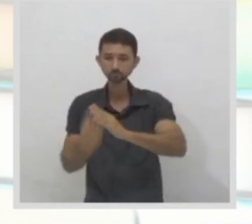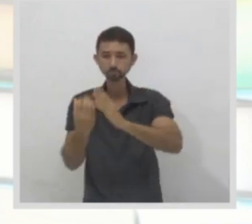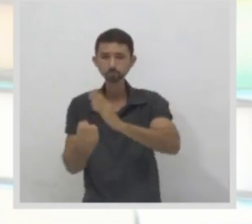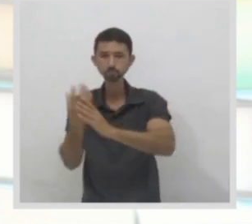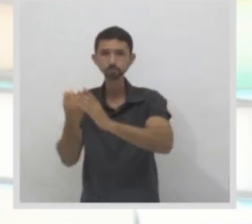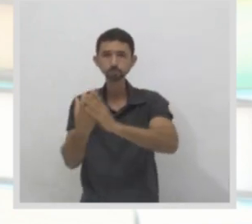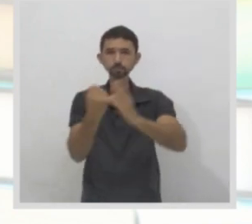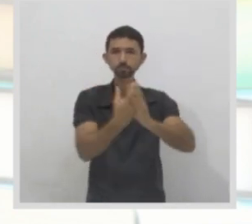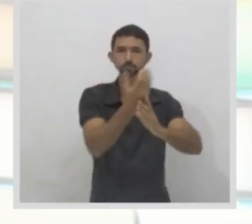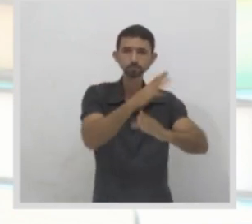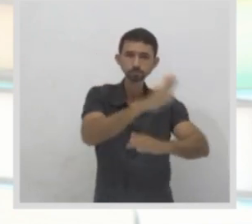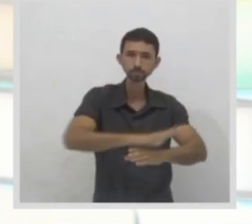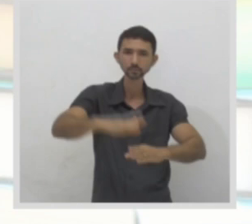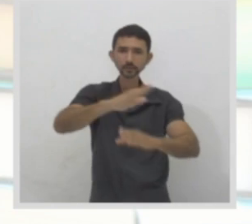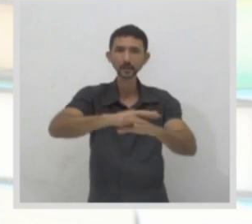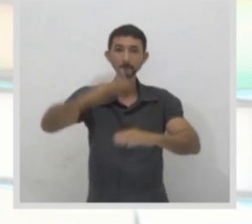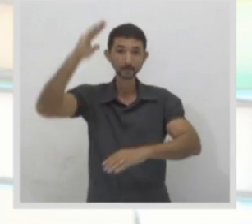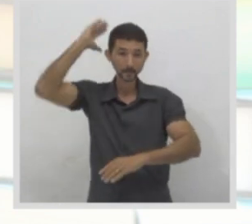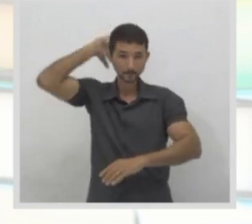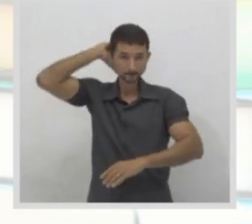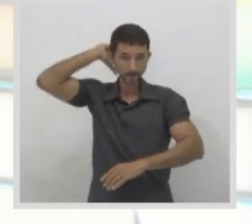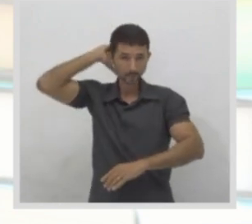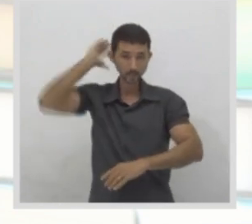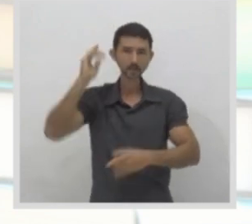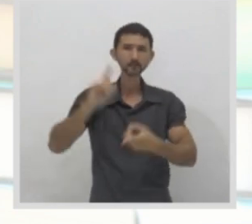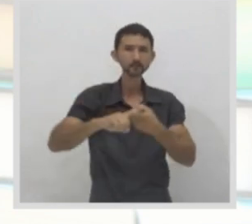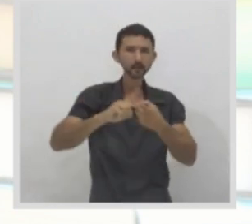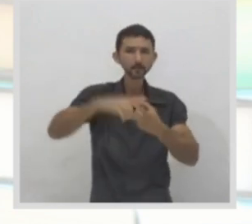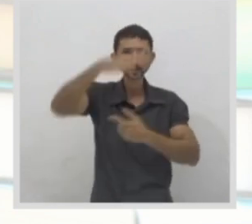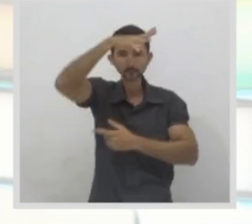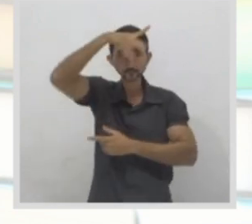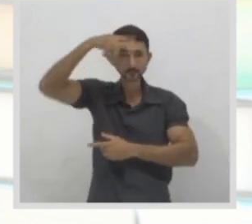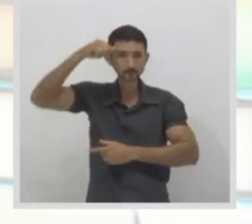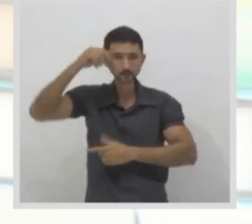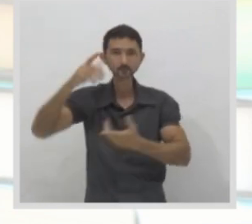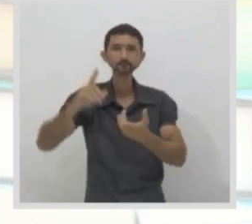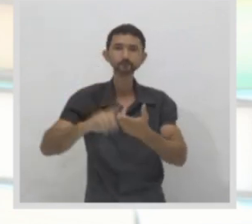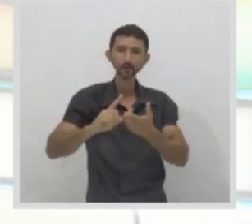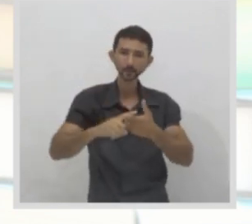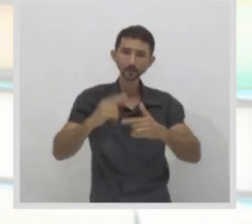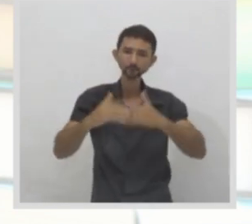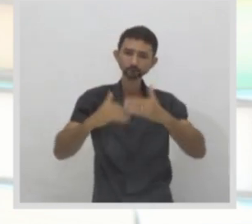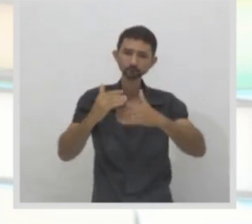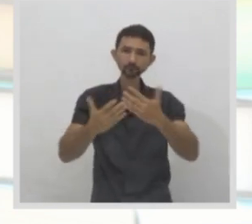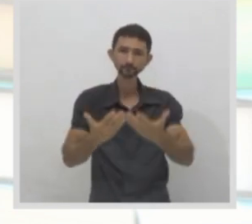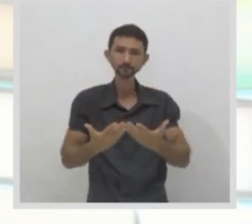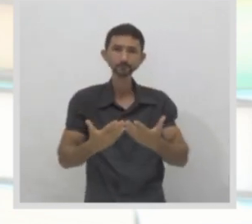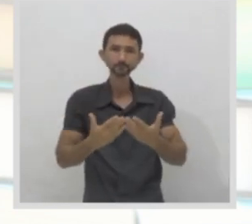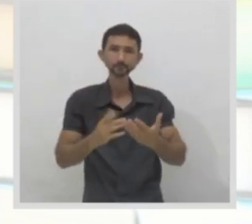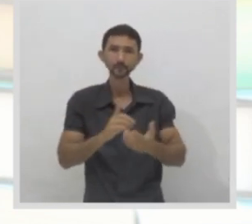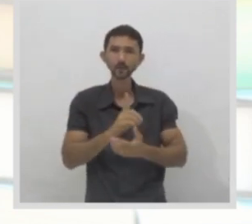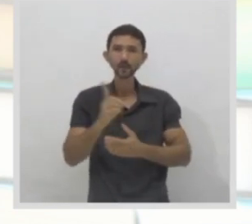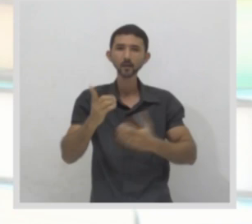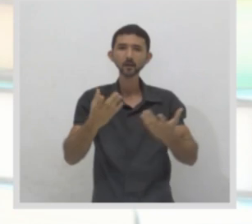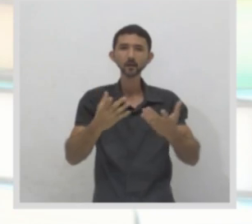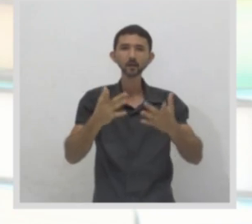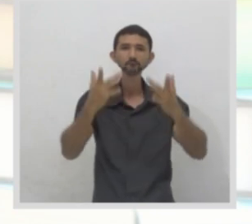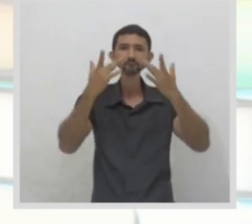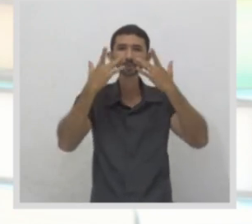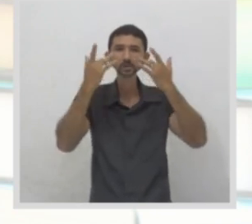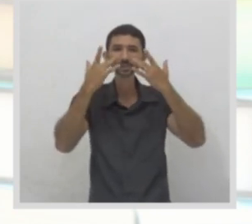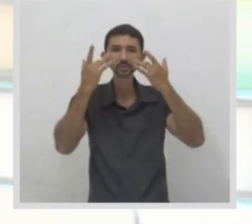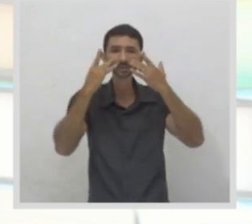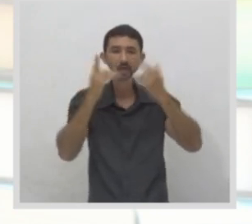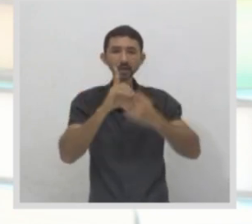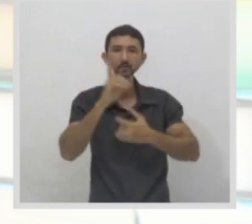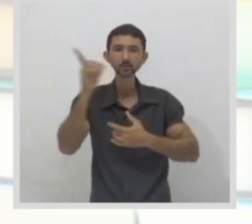as cidades de Belém e para a cidade de Manaus, tá? Um exemplo disso é o Teatro do Amazonas, na cidade